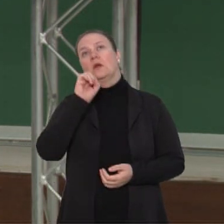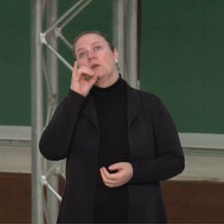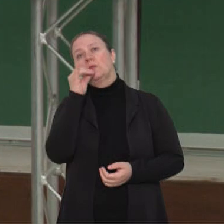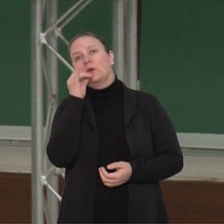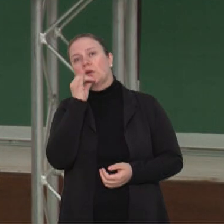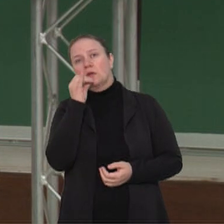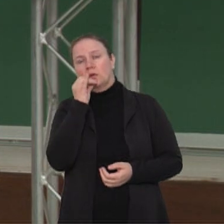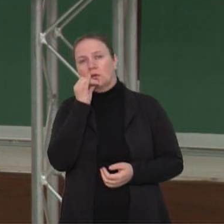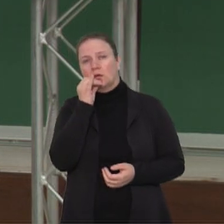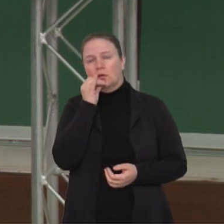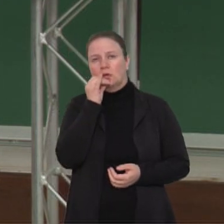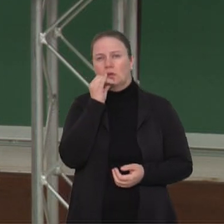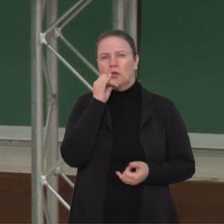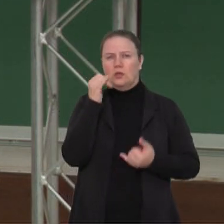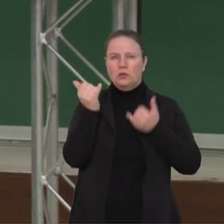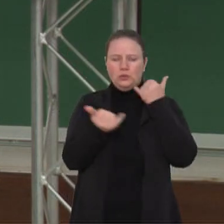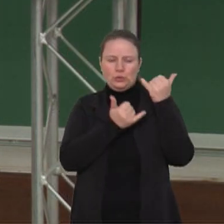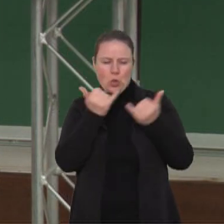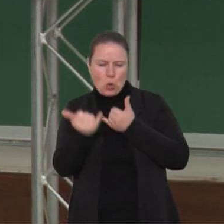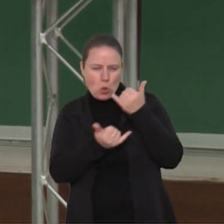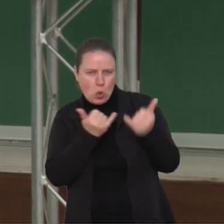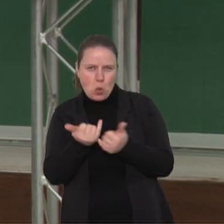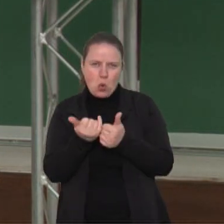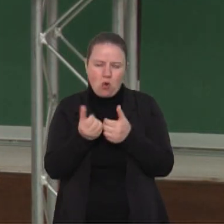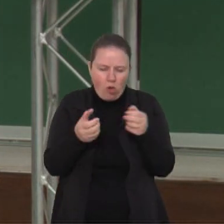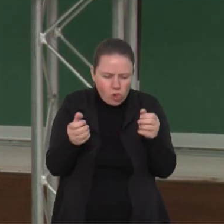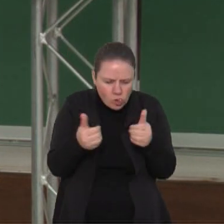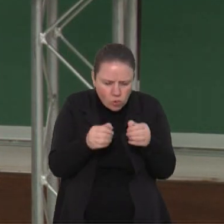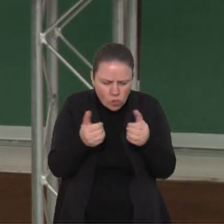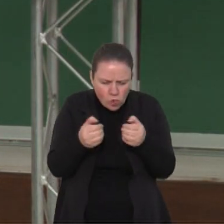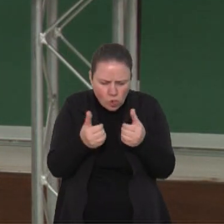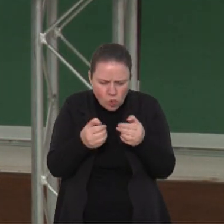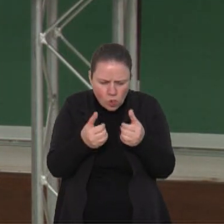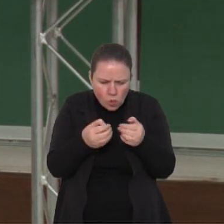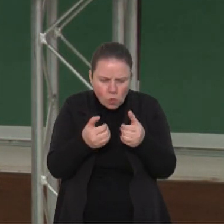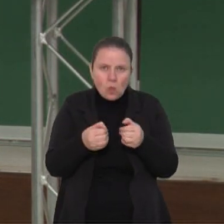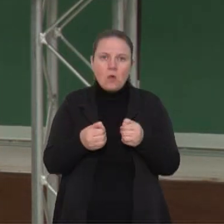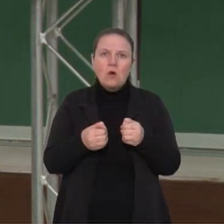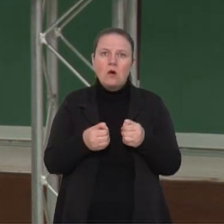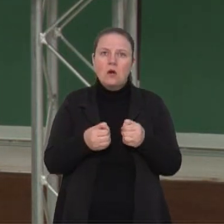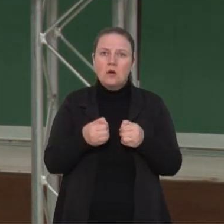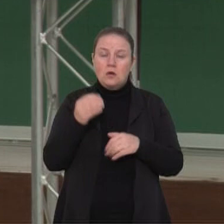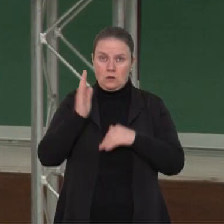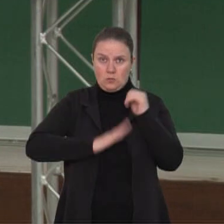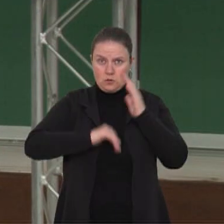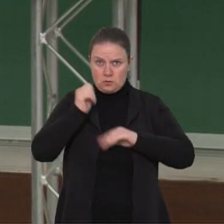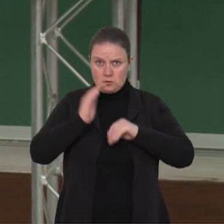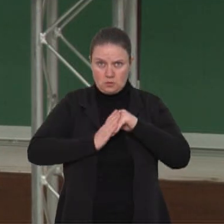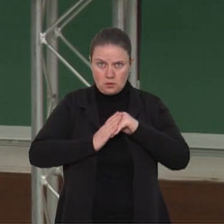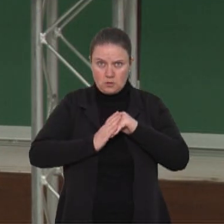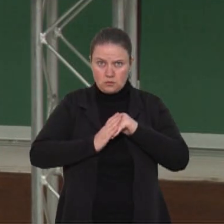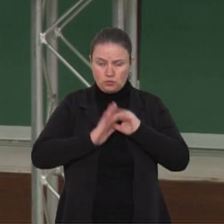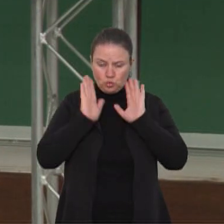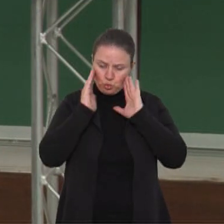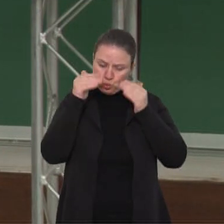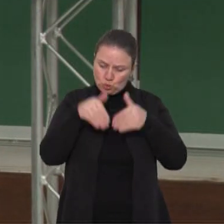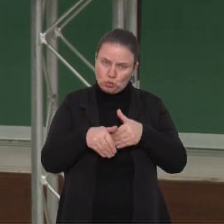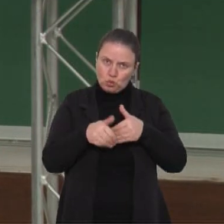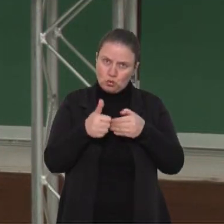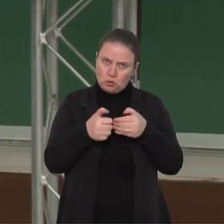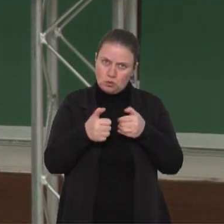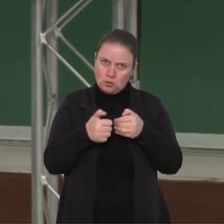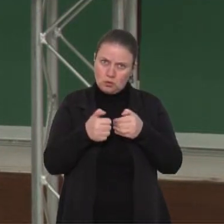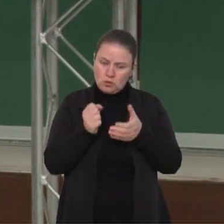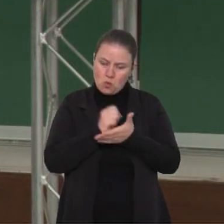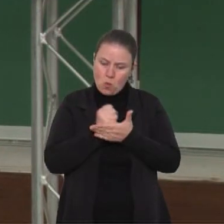exemplo, sobre jogos online, jogos de videogame. E você é um especialista em jogos de videogame, aí você